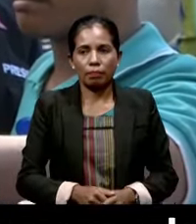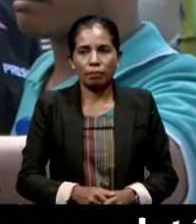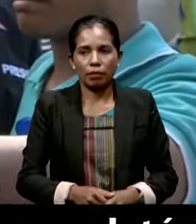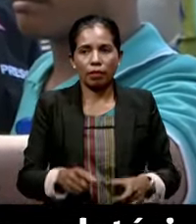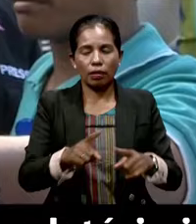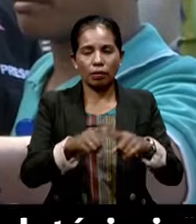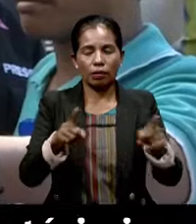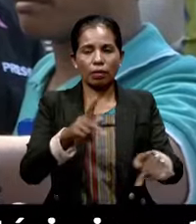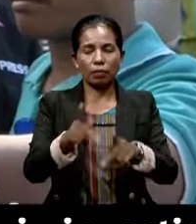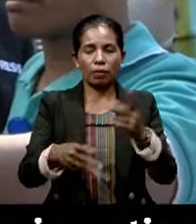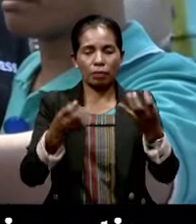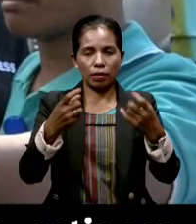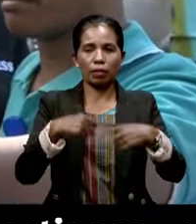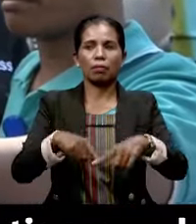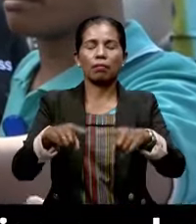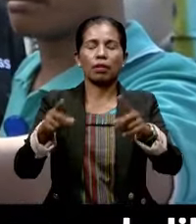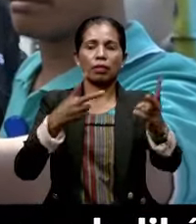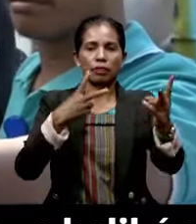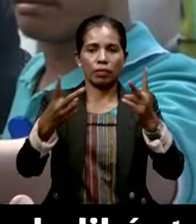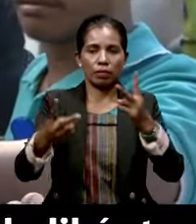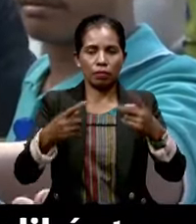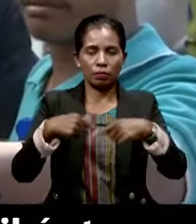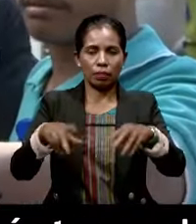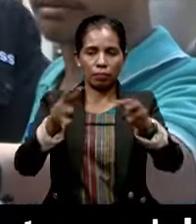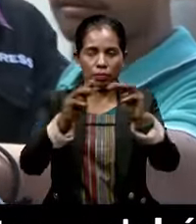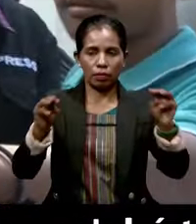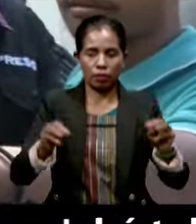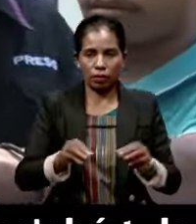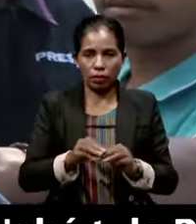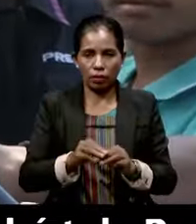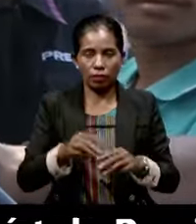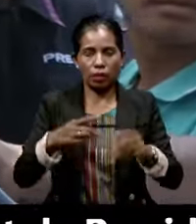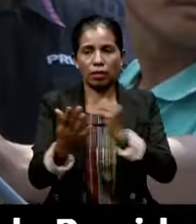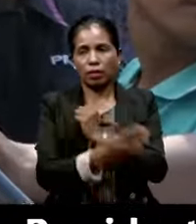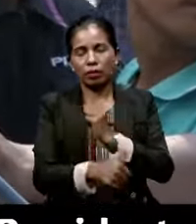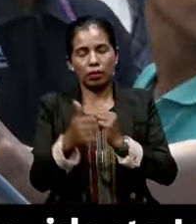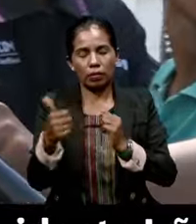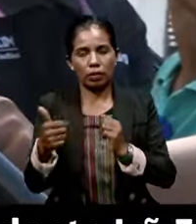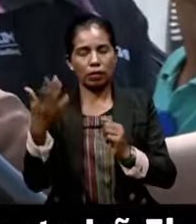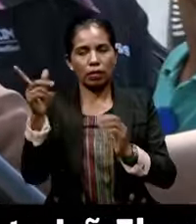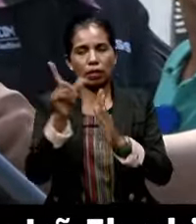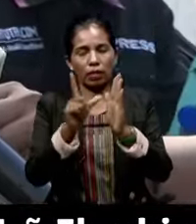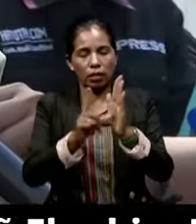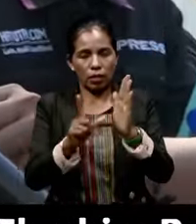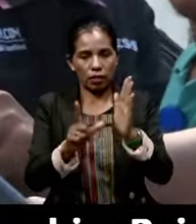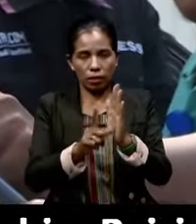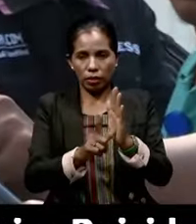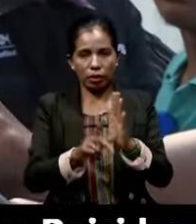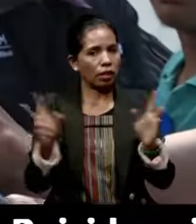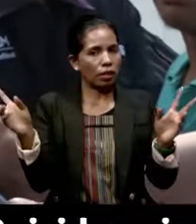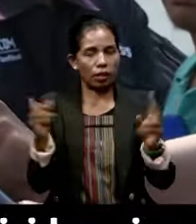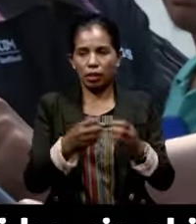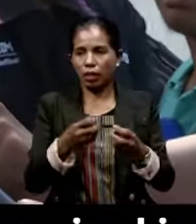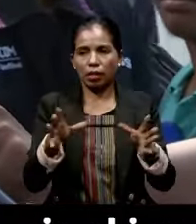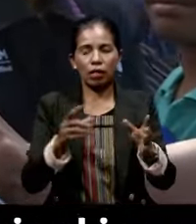lahanesan ema barak maka ba dia viajen ba municipio ka oba estrangeiro mai be ia ba ia lista manual ne la ia la